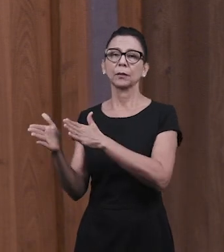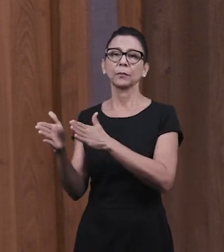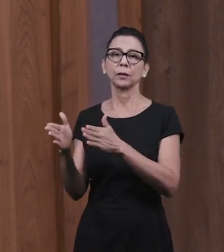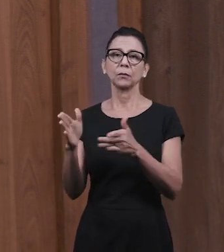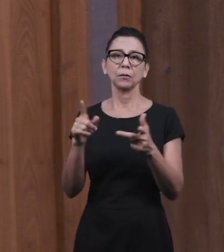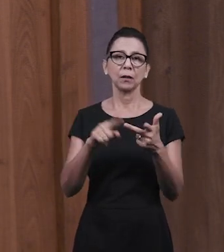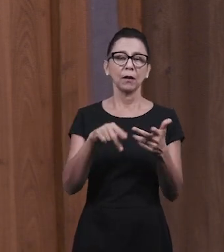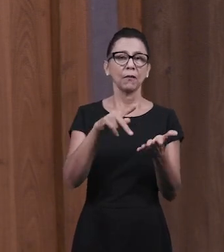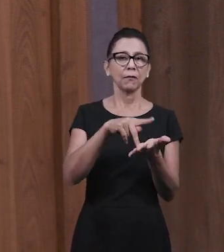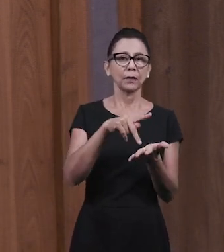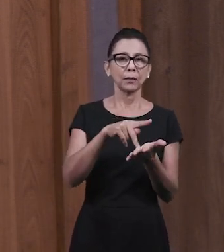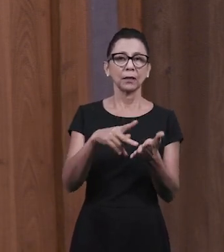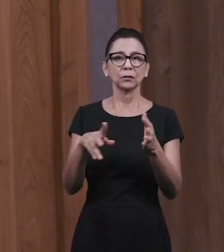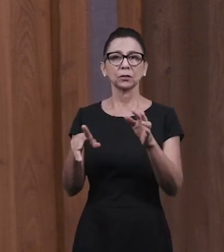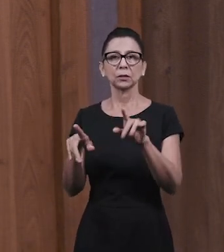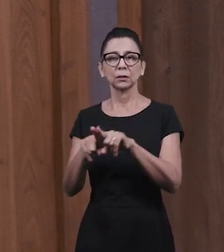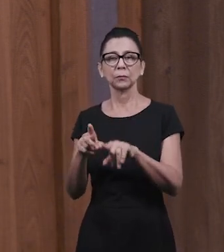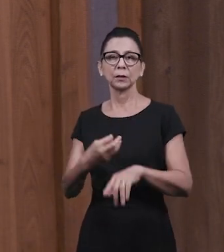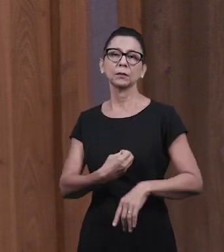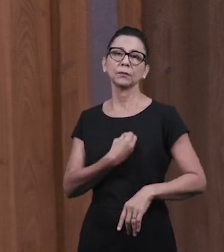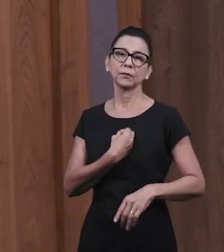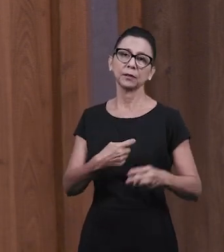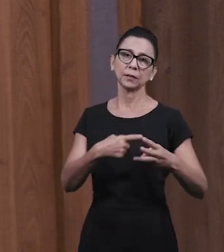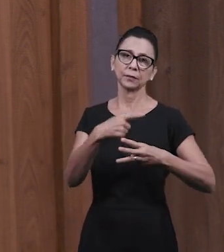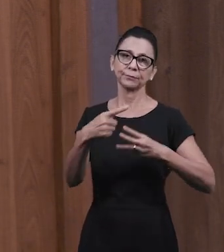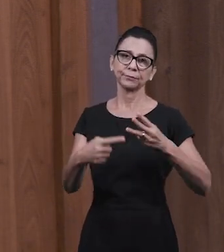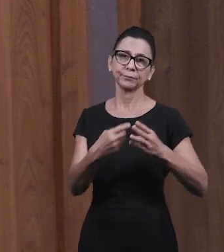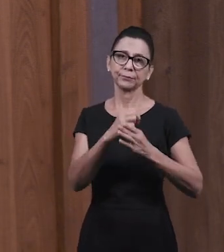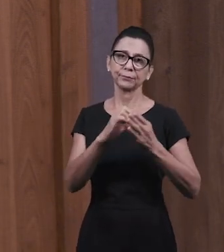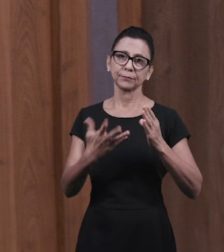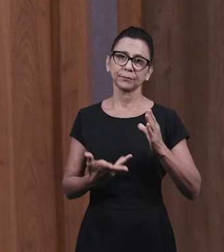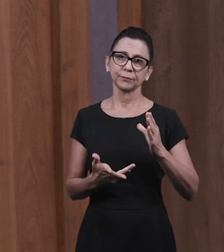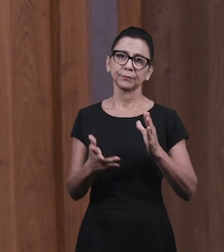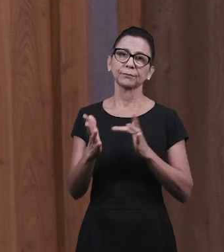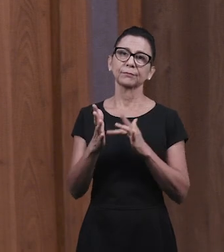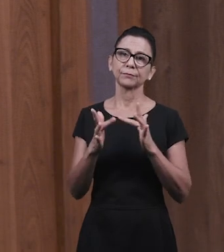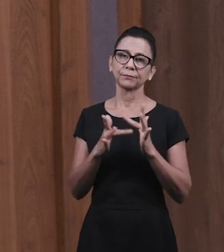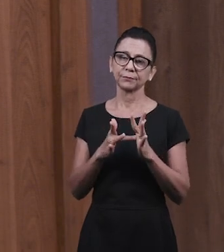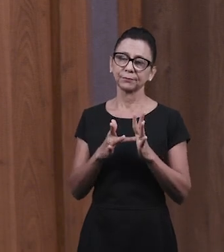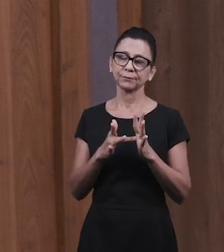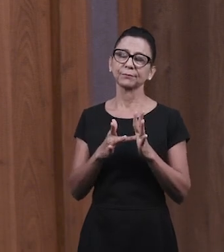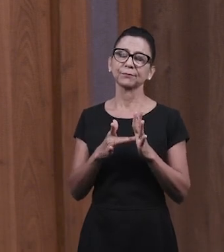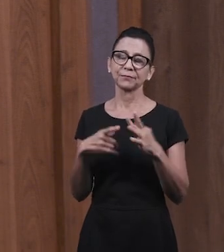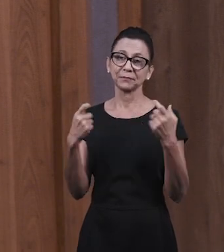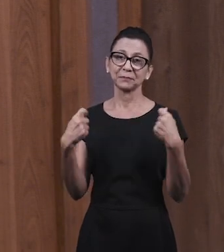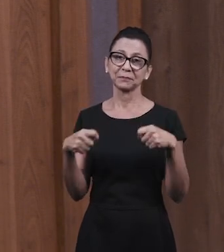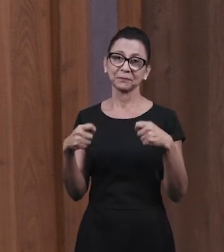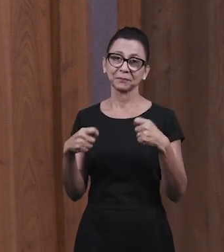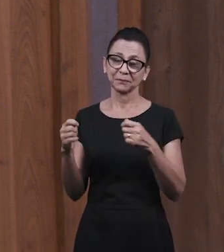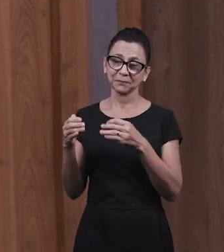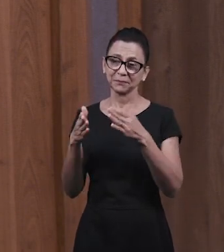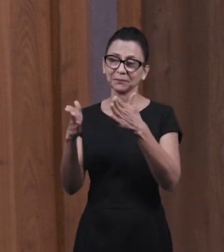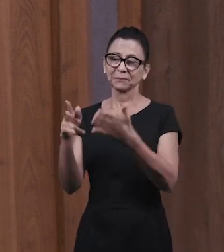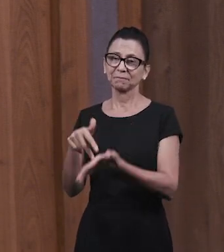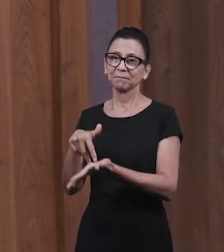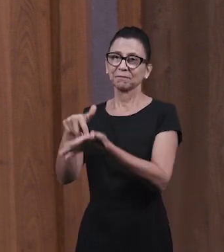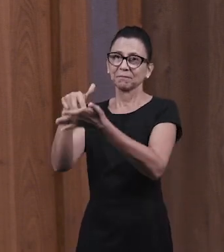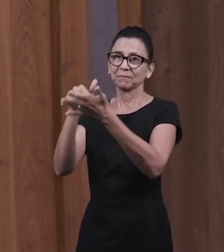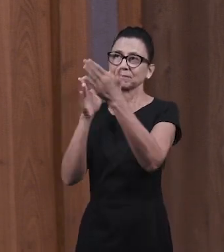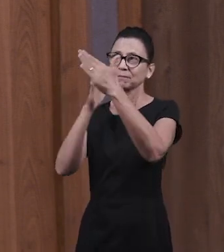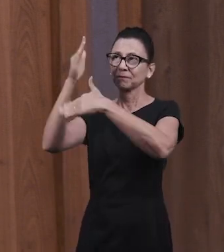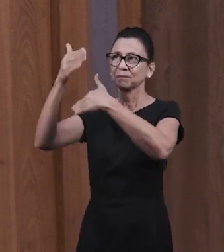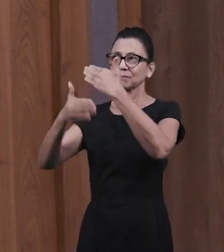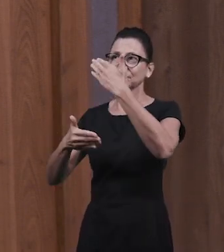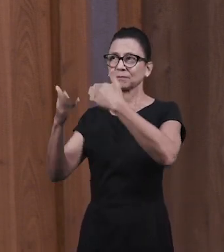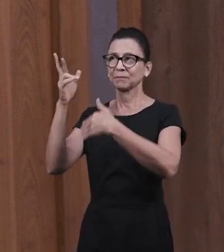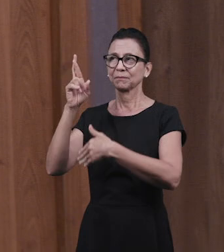ao Pai senão pelo Senhor Jesus, né? Então é preciso estar no caminho para chegar ao Pai. Muito bem colocada a